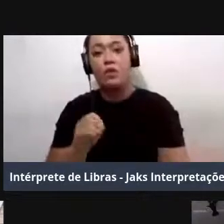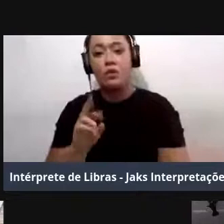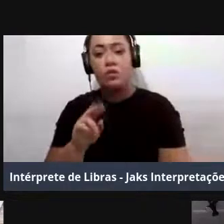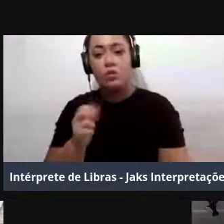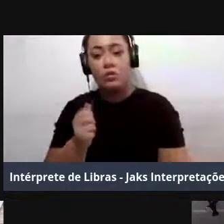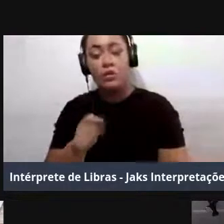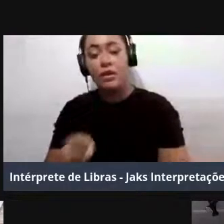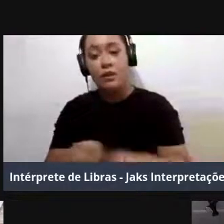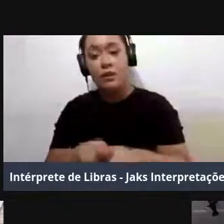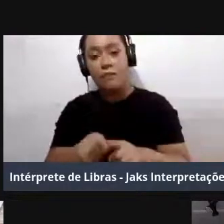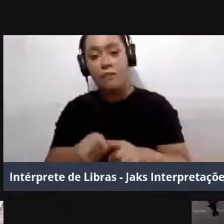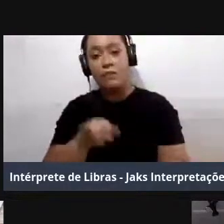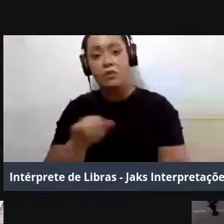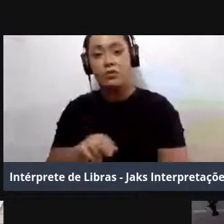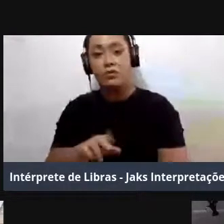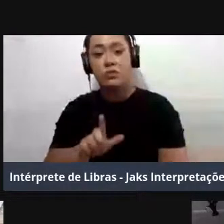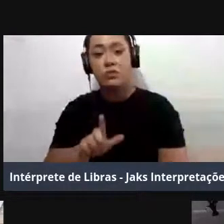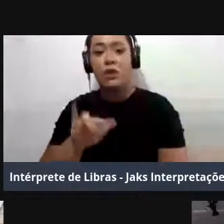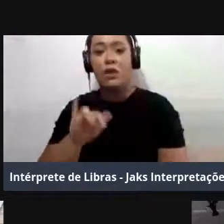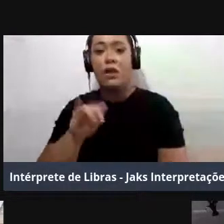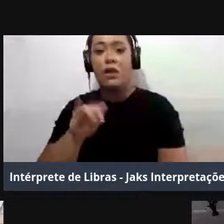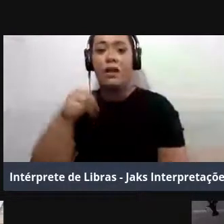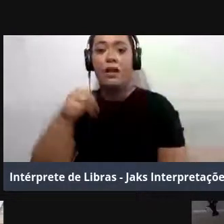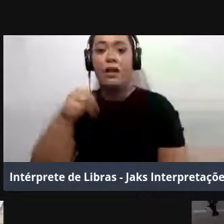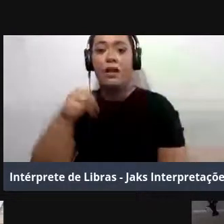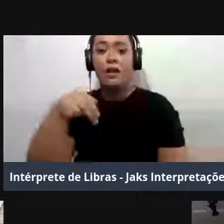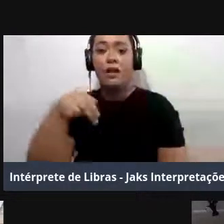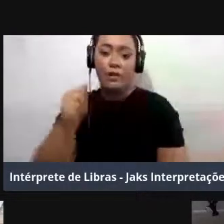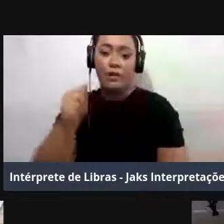que articulam as parteiras todas em Pancararu.